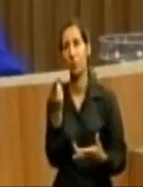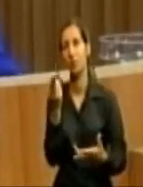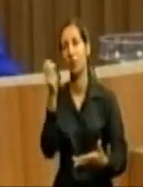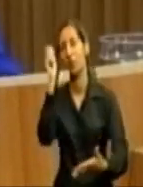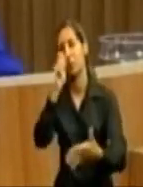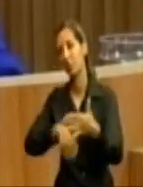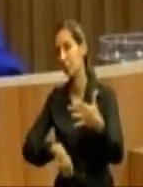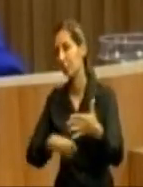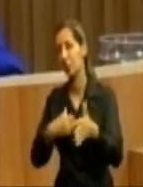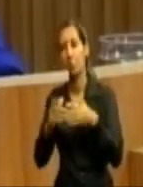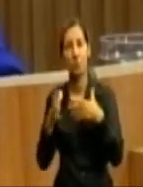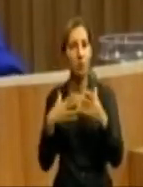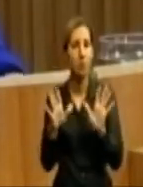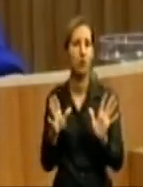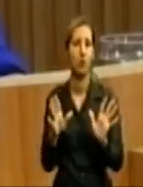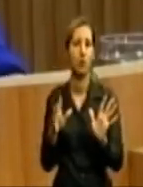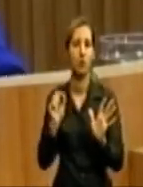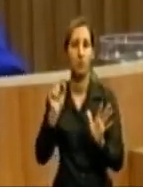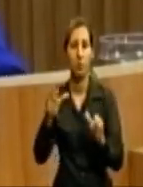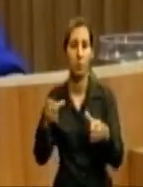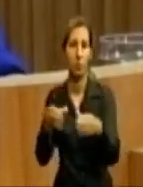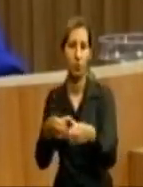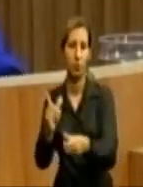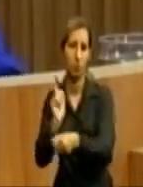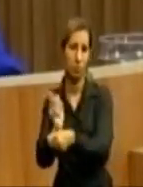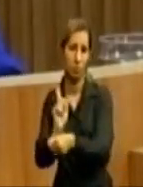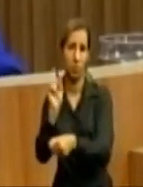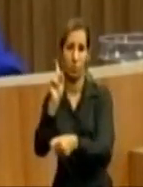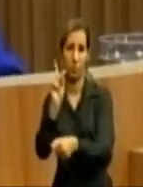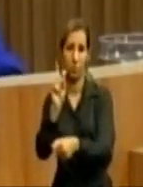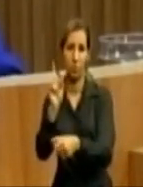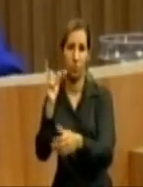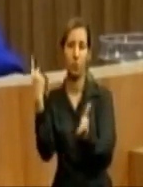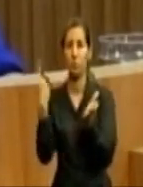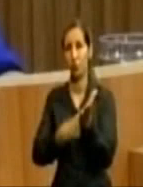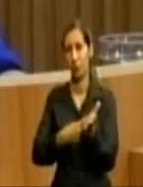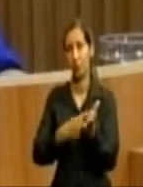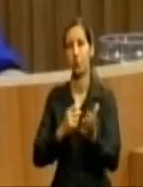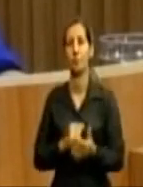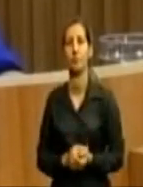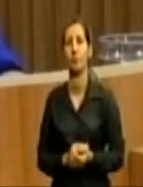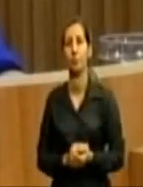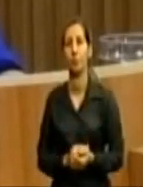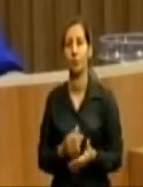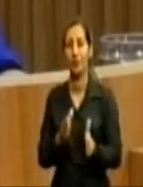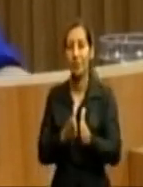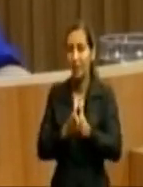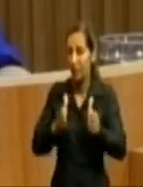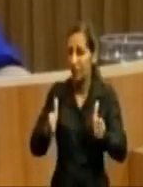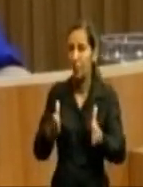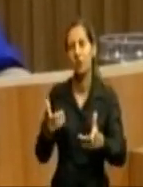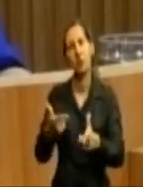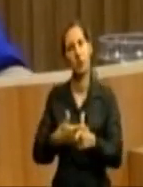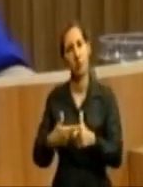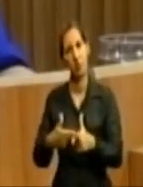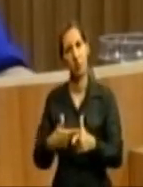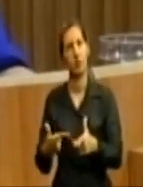criminalize ou faça qualquer coisa com o gestor que não cumpriu essas metas. Eu acho que isso é uma lacuna